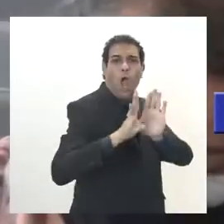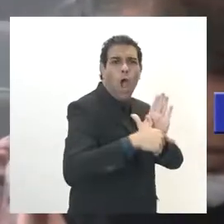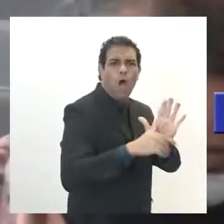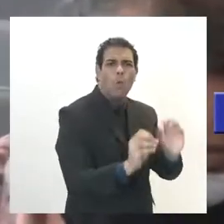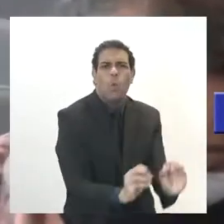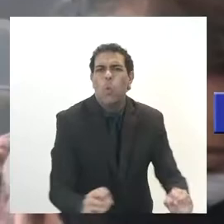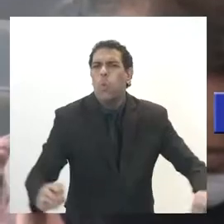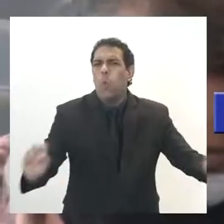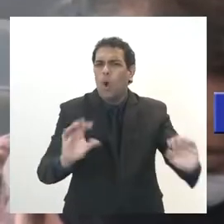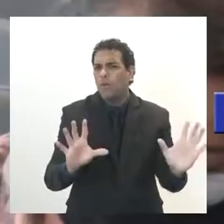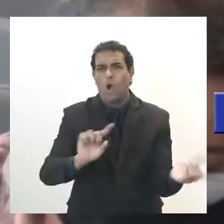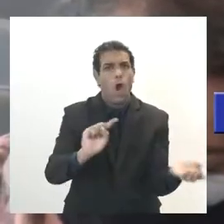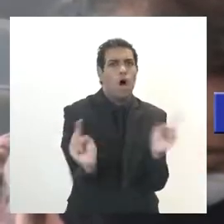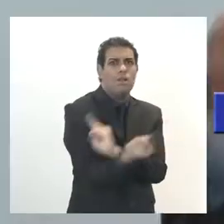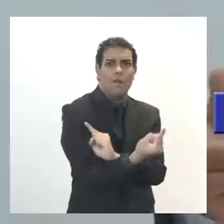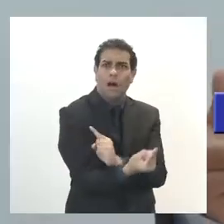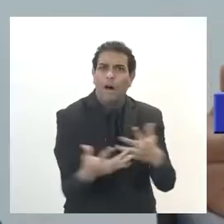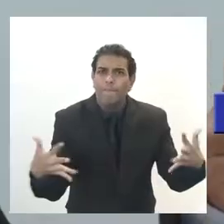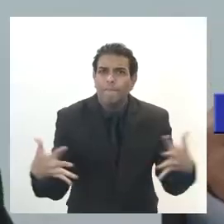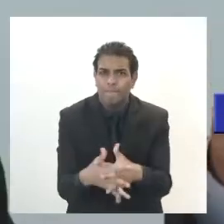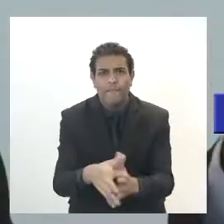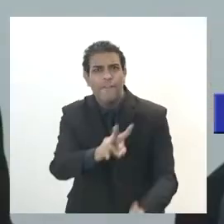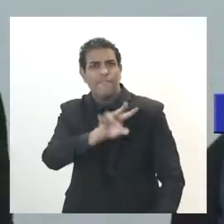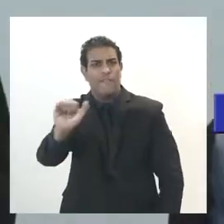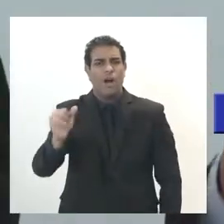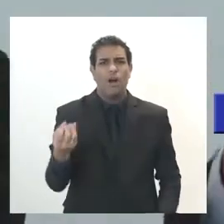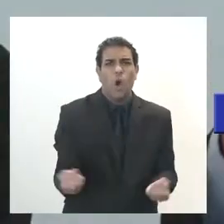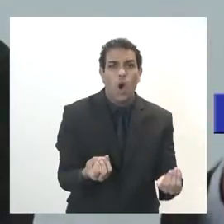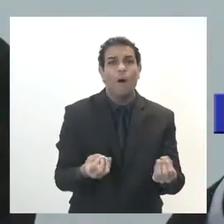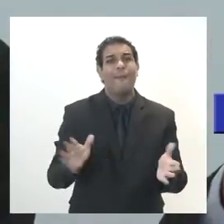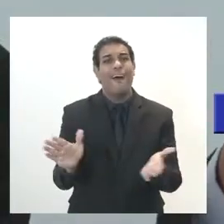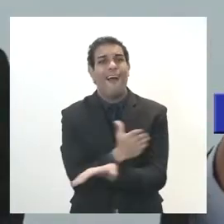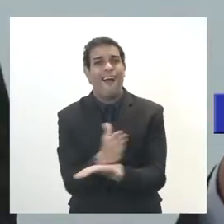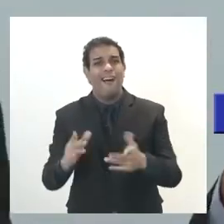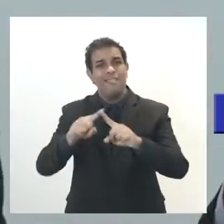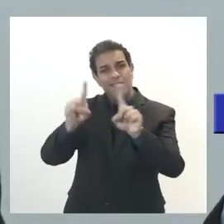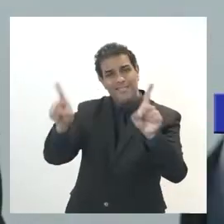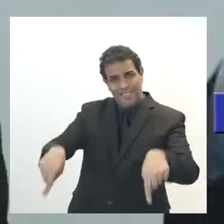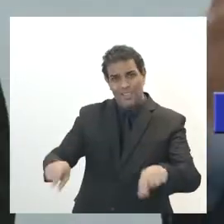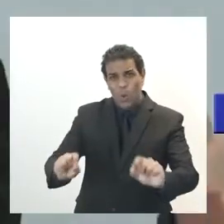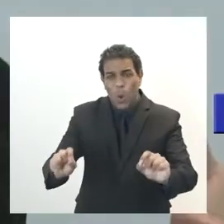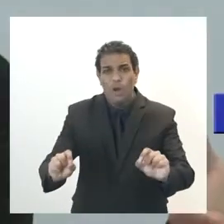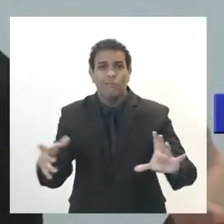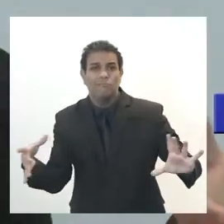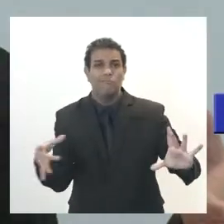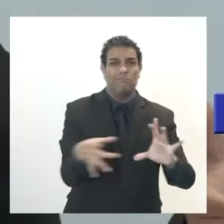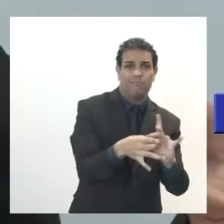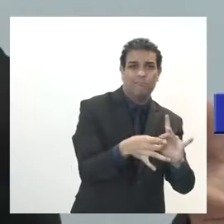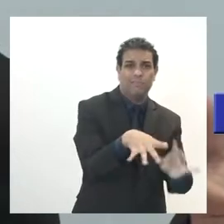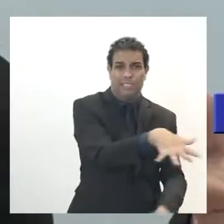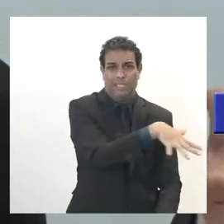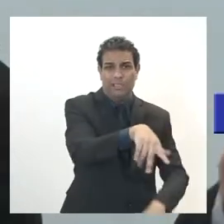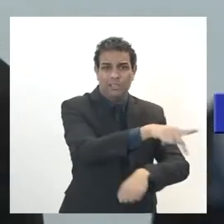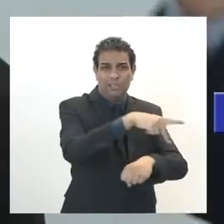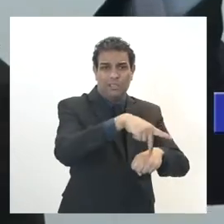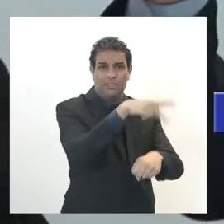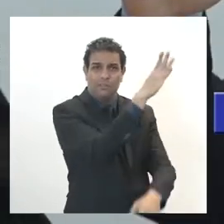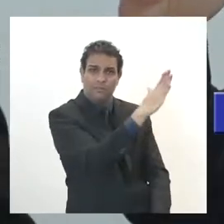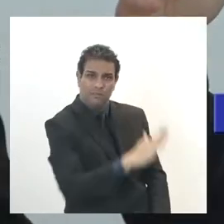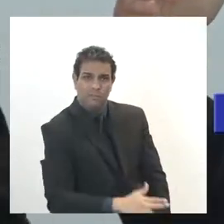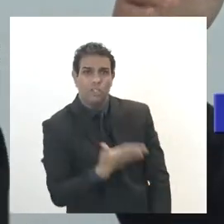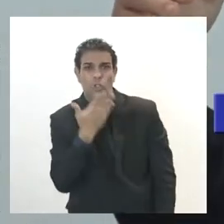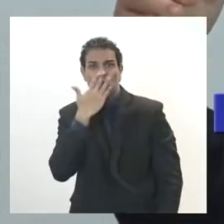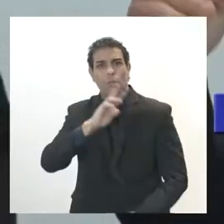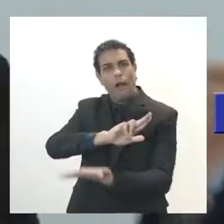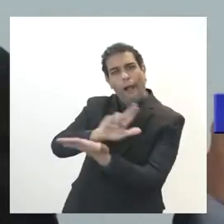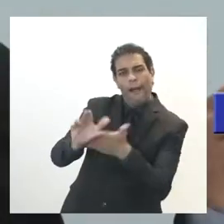ao contrário o que vai permitir né que servidores sejam vinculados ao estado brasileiro nas suas